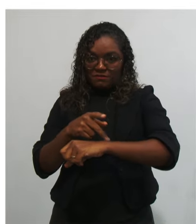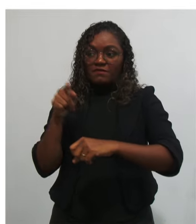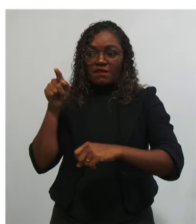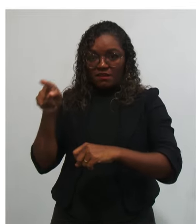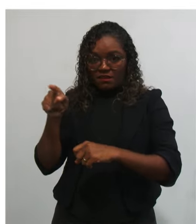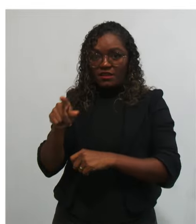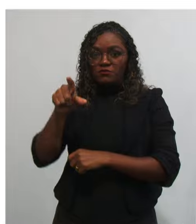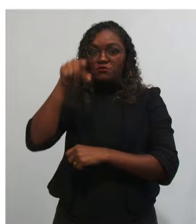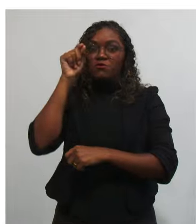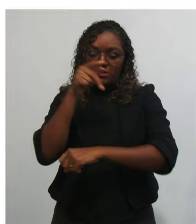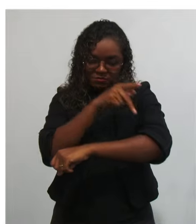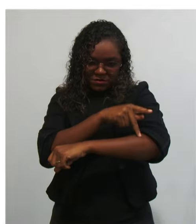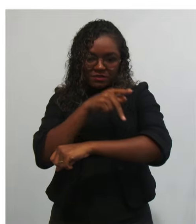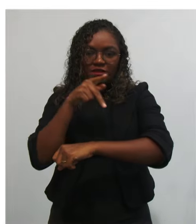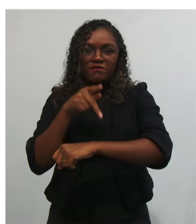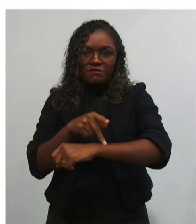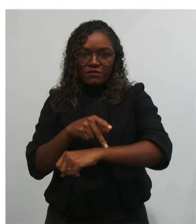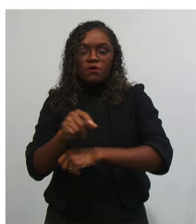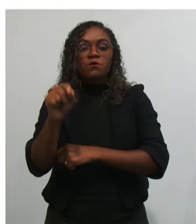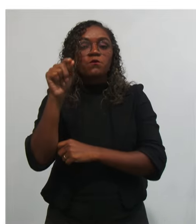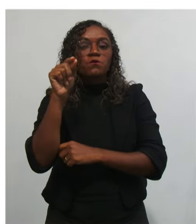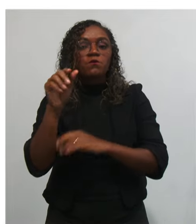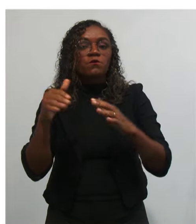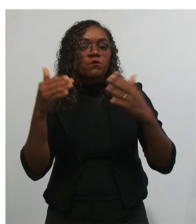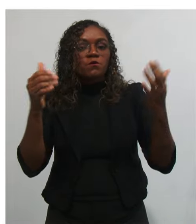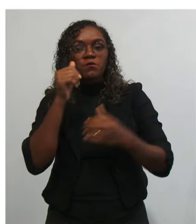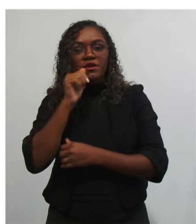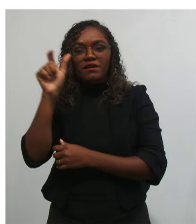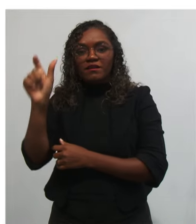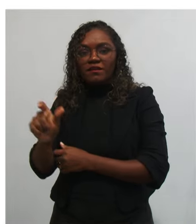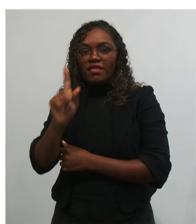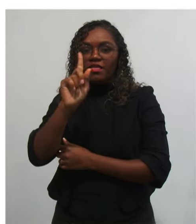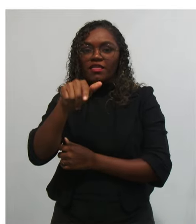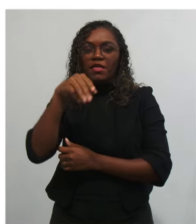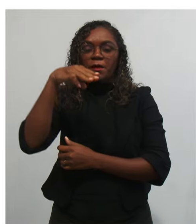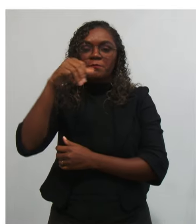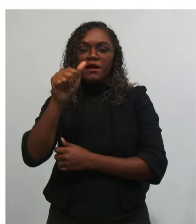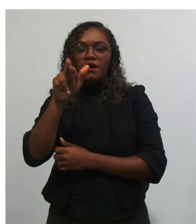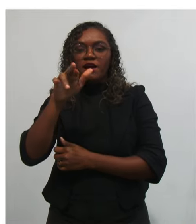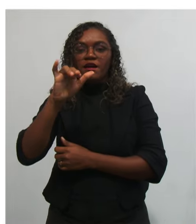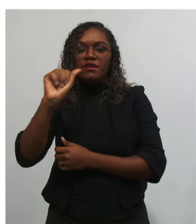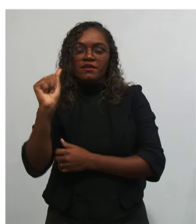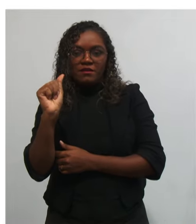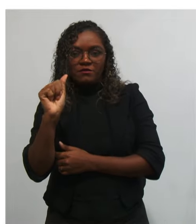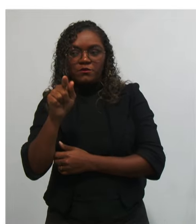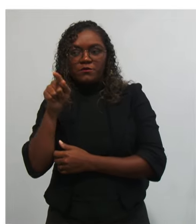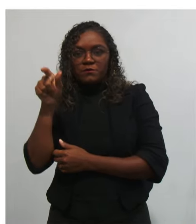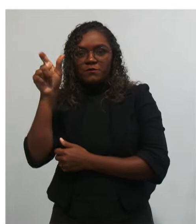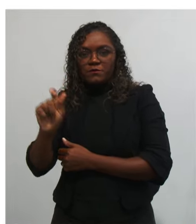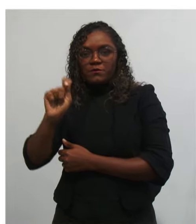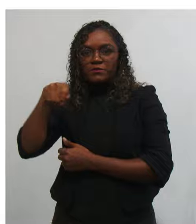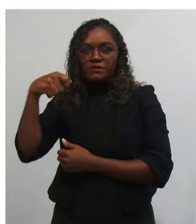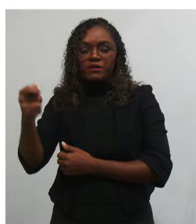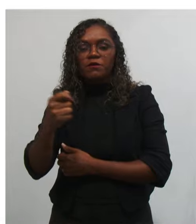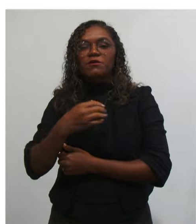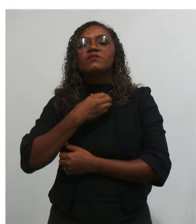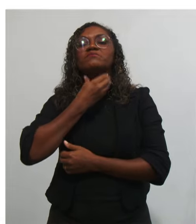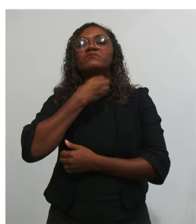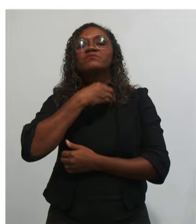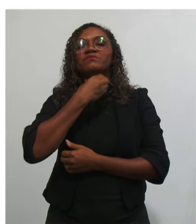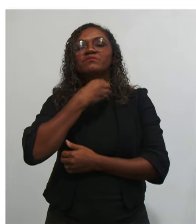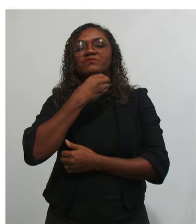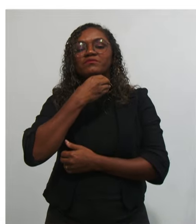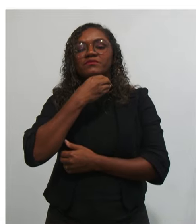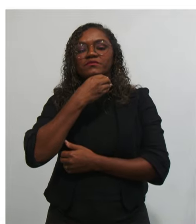ela escolheu ser pedagoga por opção Maria Montessori ela eh aqui essa fotografia mostra